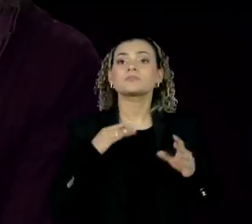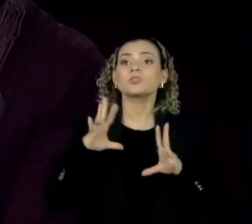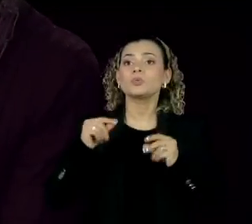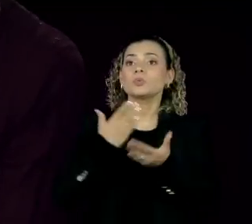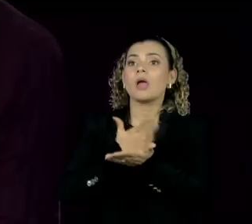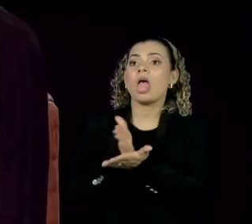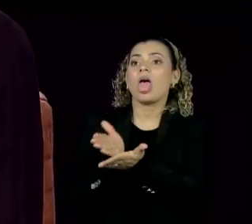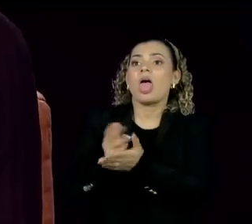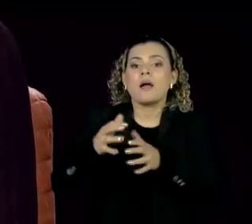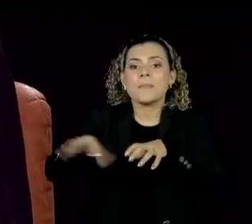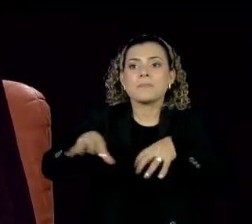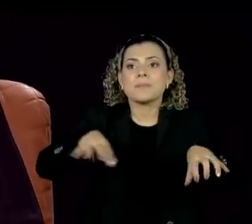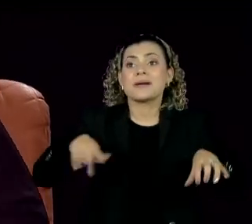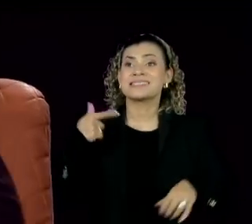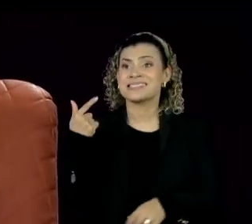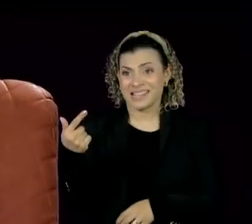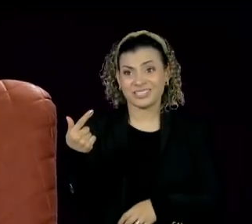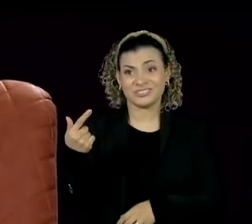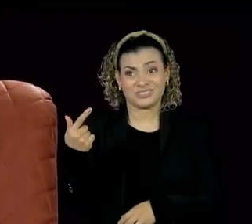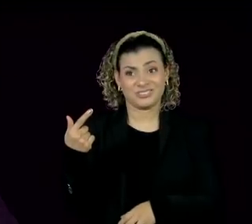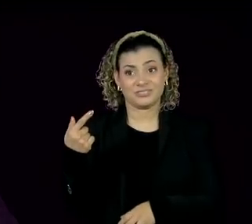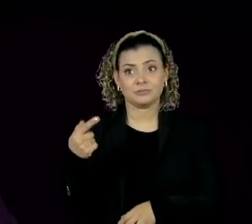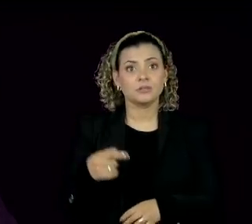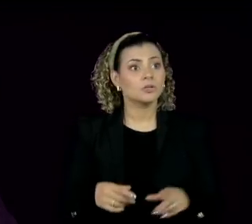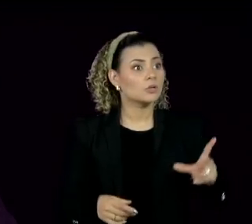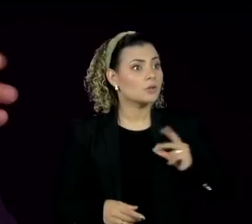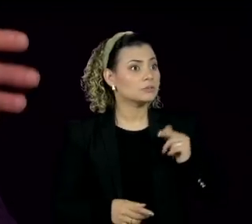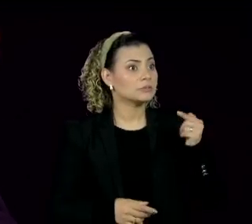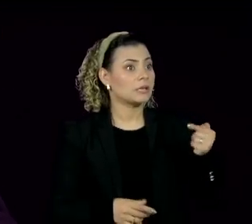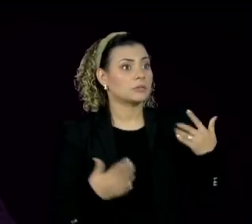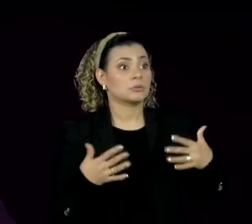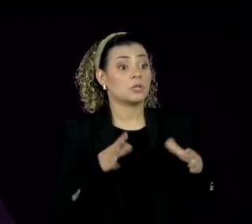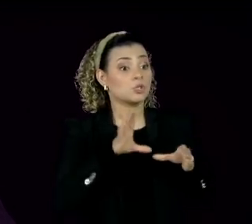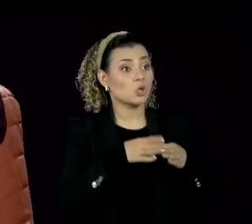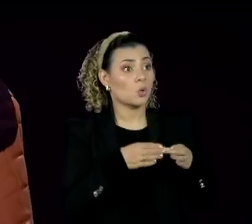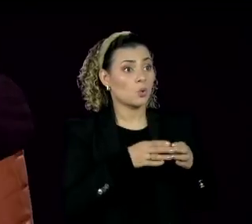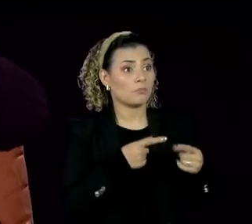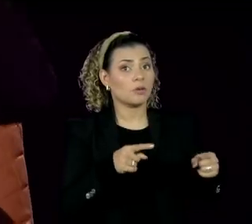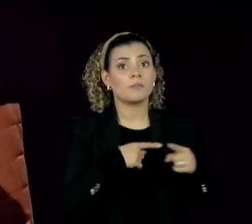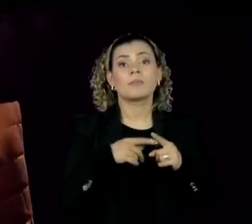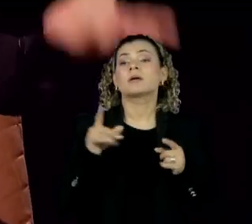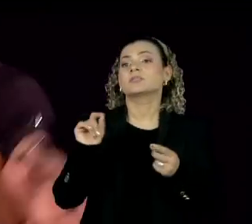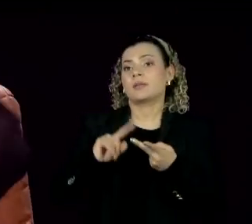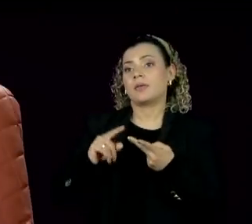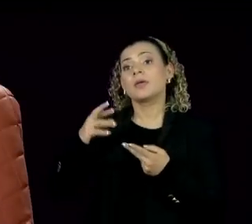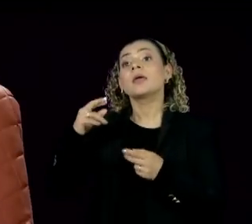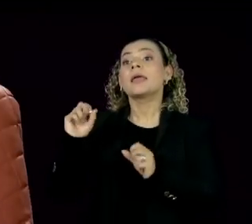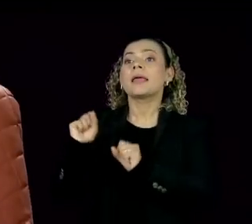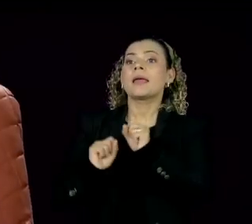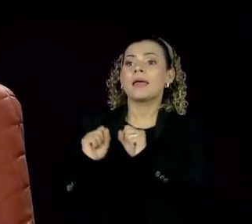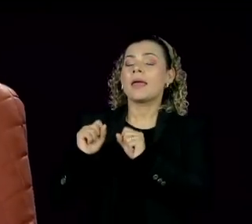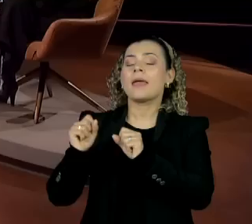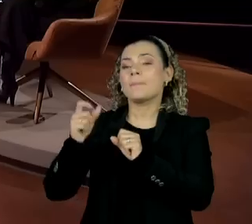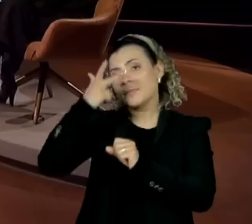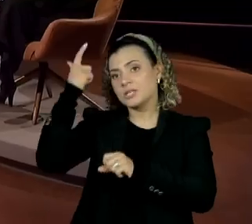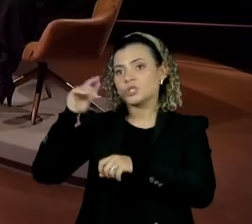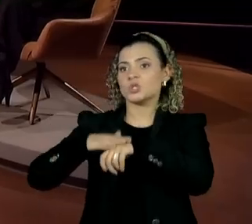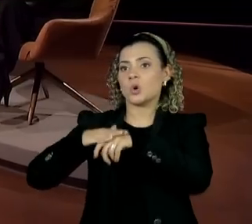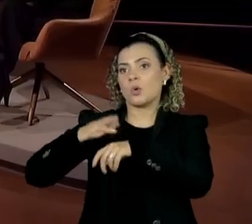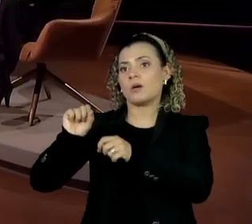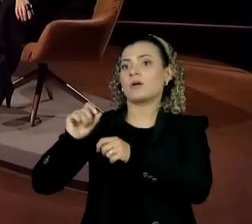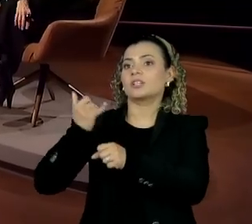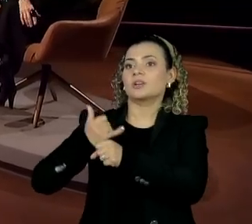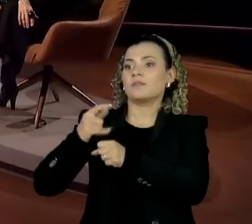por 7, né? Aquela loucura. 7 só da banda, fora... Fora o técnico, empresário, fora não sei o quê, fora não sei o que lá. Mas foi